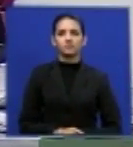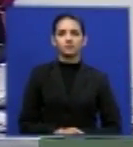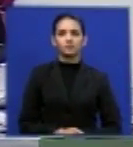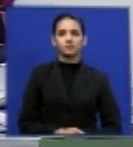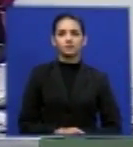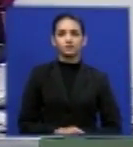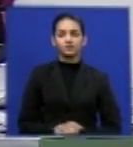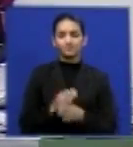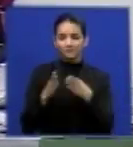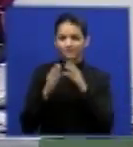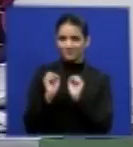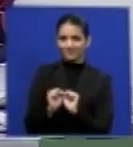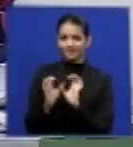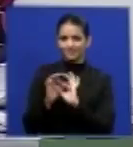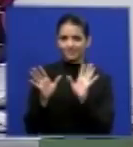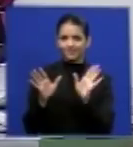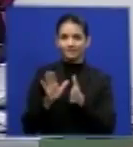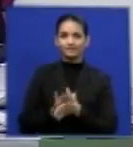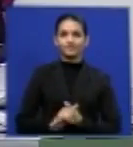Por favor.